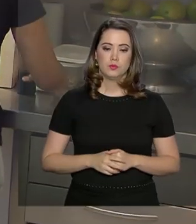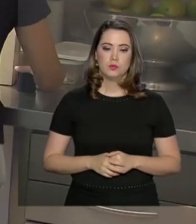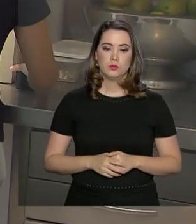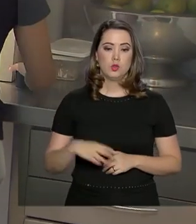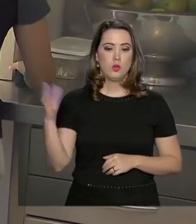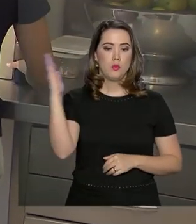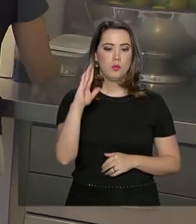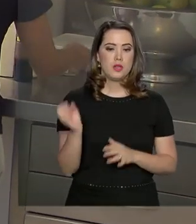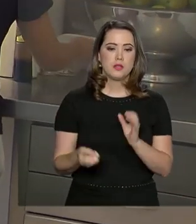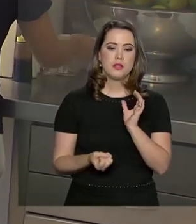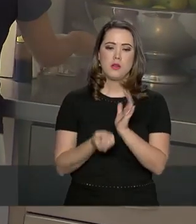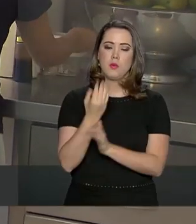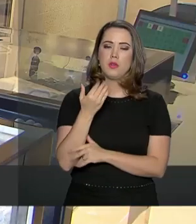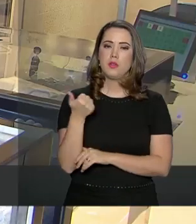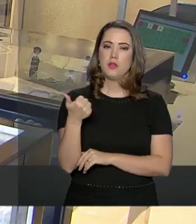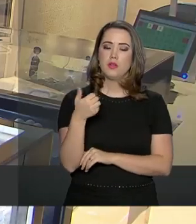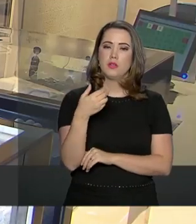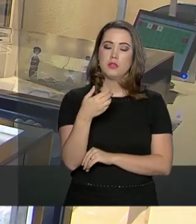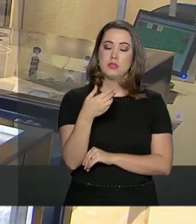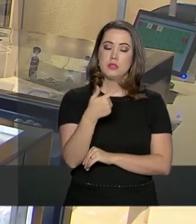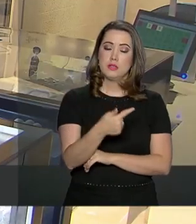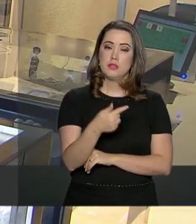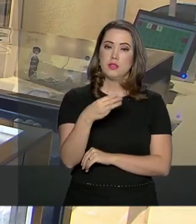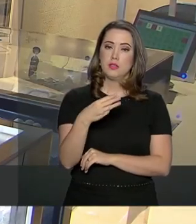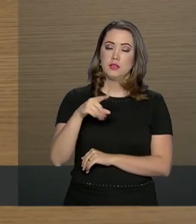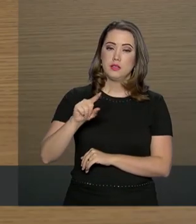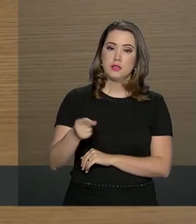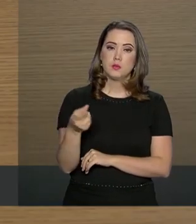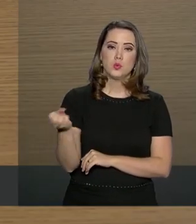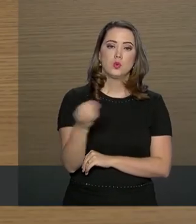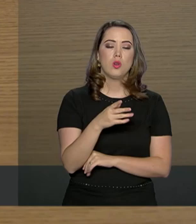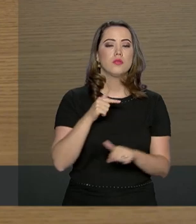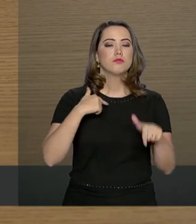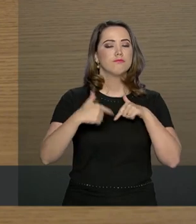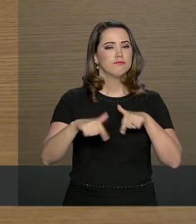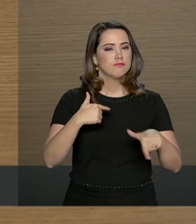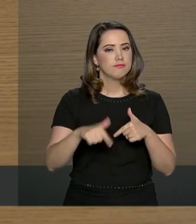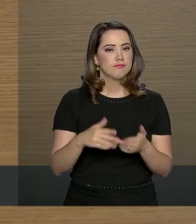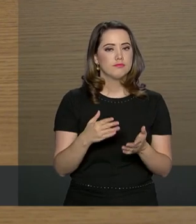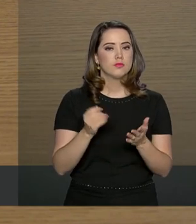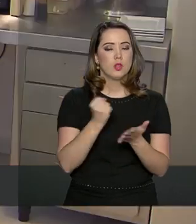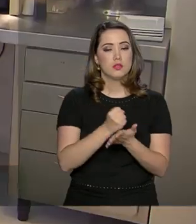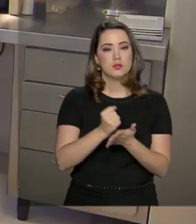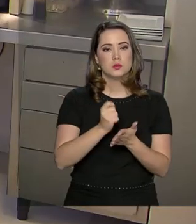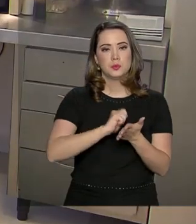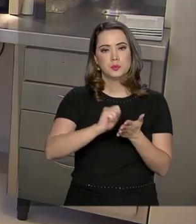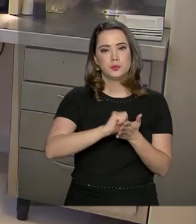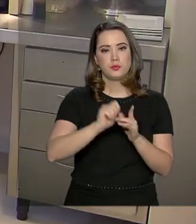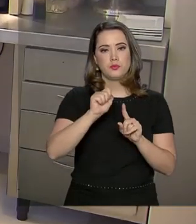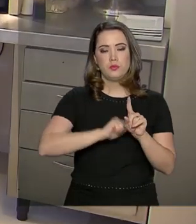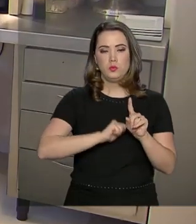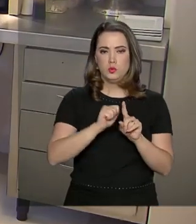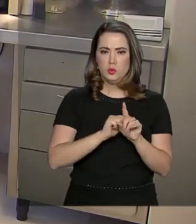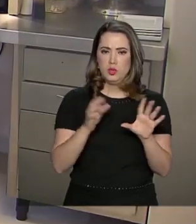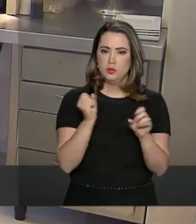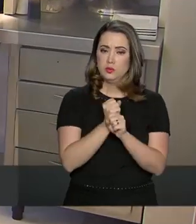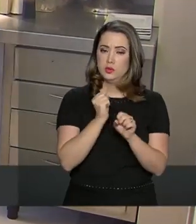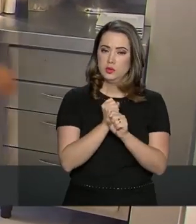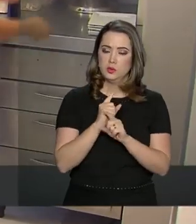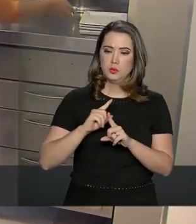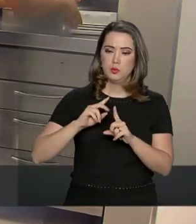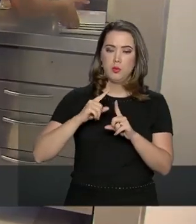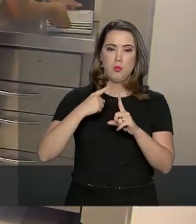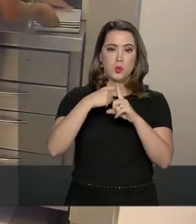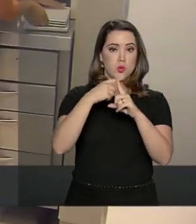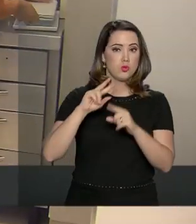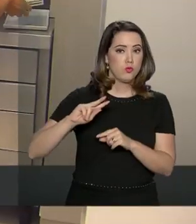O Brasil gerou 173 mil novos postos de trabalho com carteira assinada em fevereiro. O saldo é mais que o dobro do